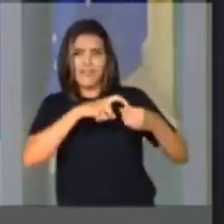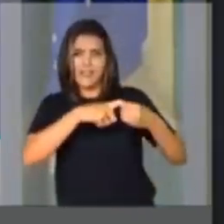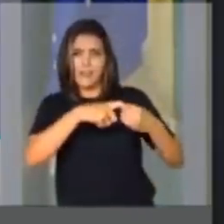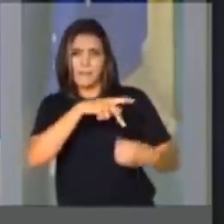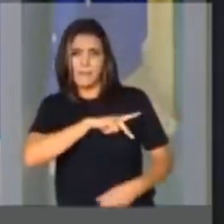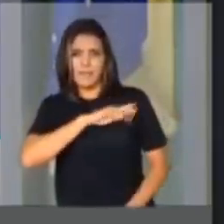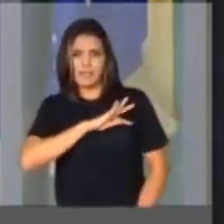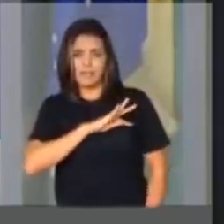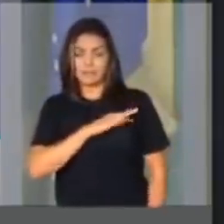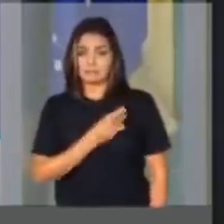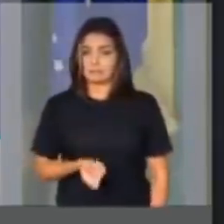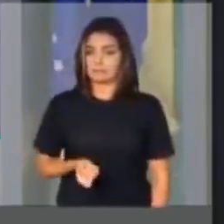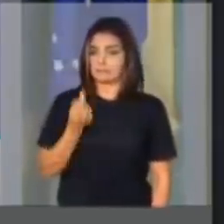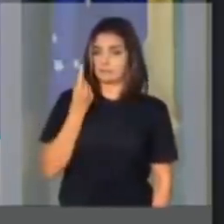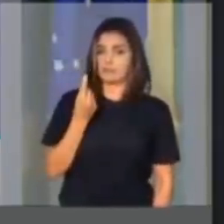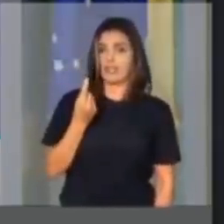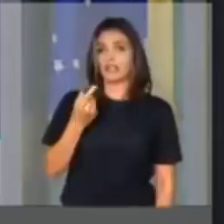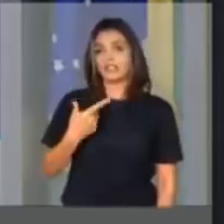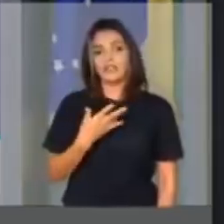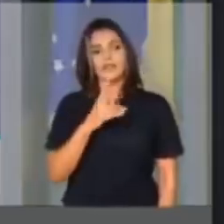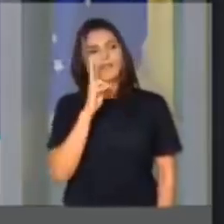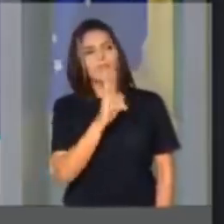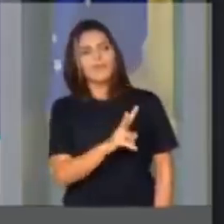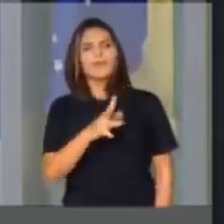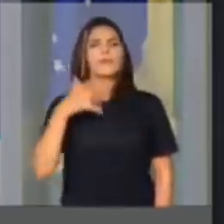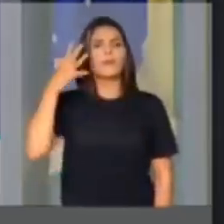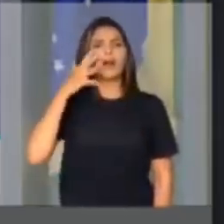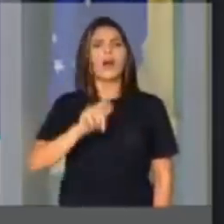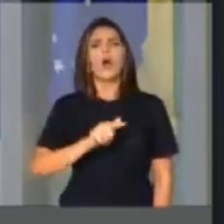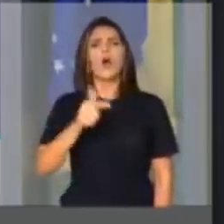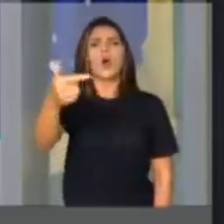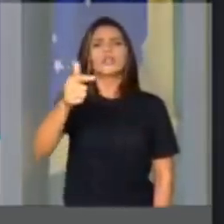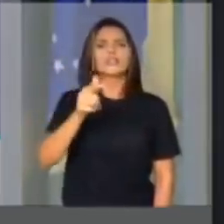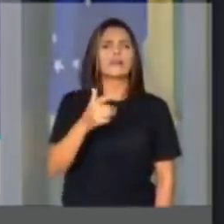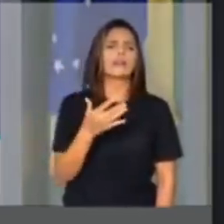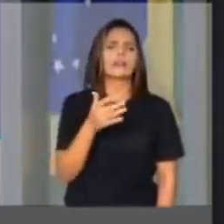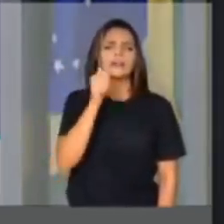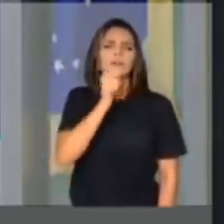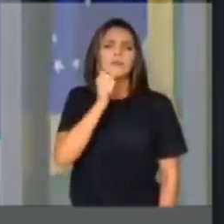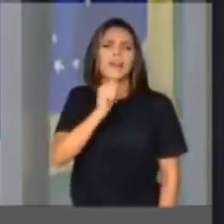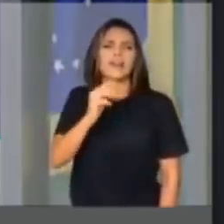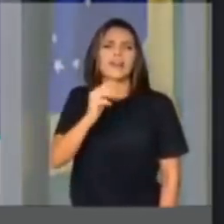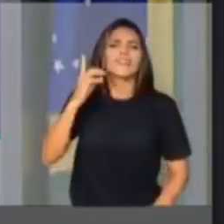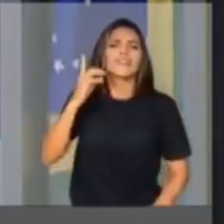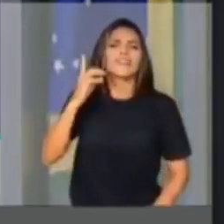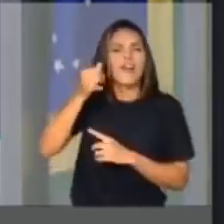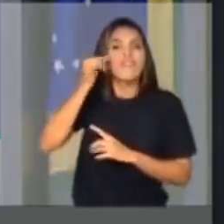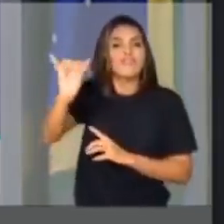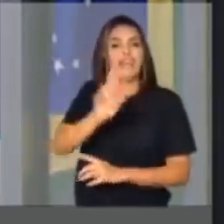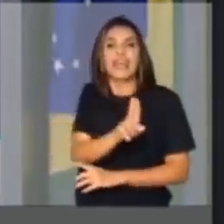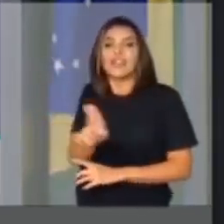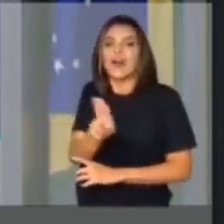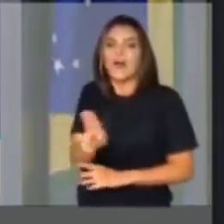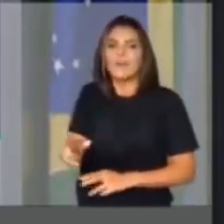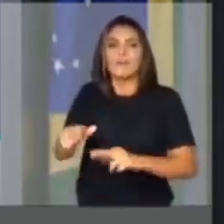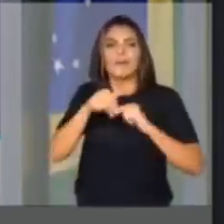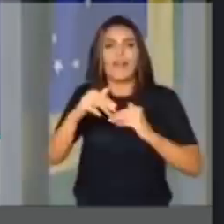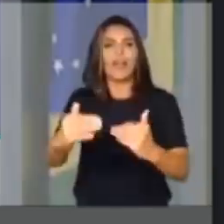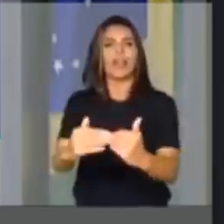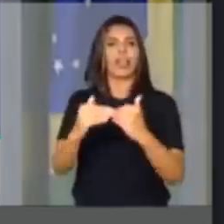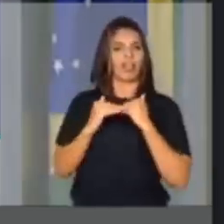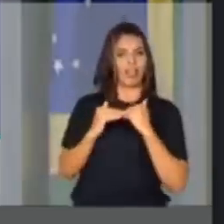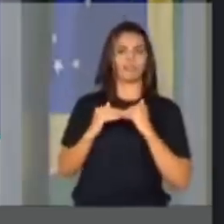Trabalhadores, e sendo que a gente acabou aqui de ouvir um discurso também de outra parlamentar, que não vou também citar o nome para evitar